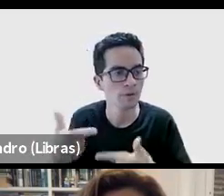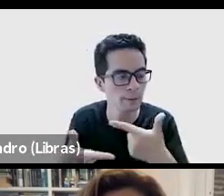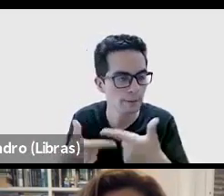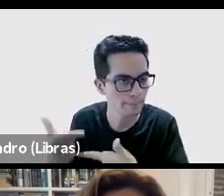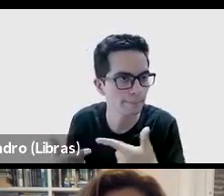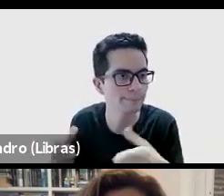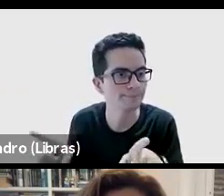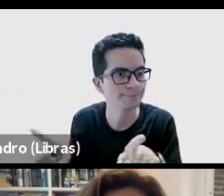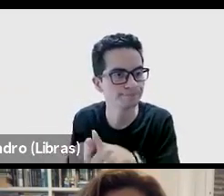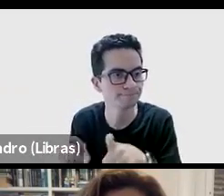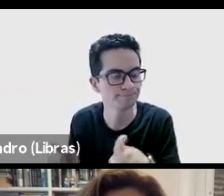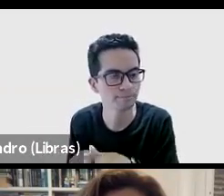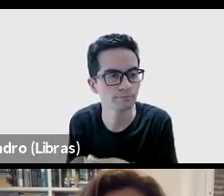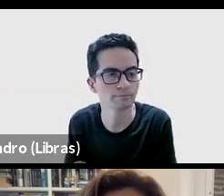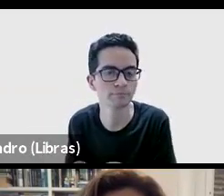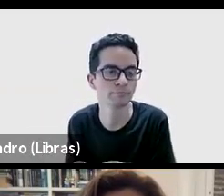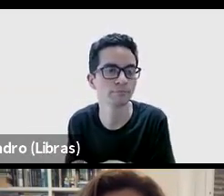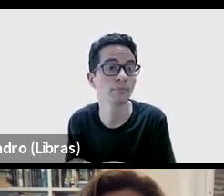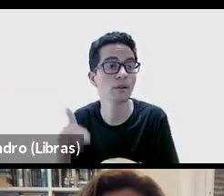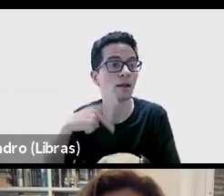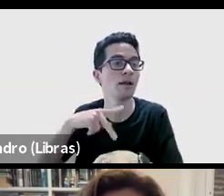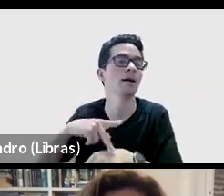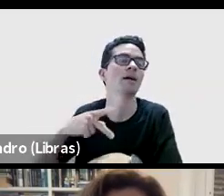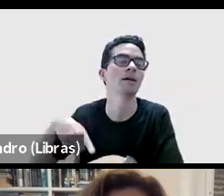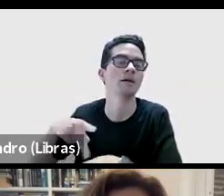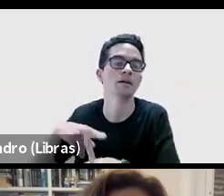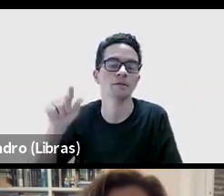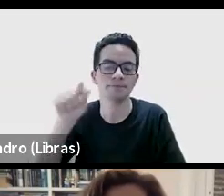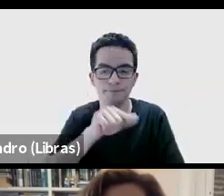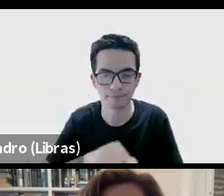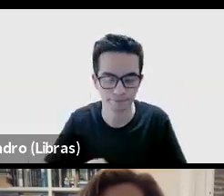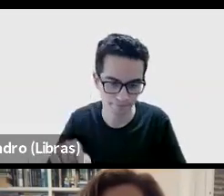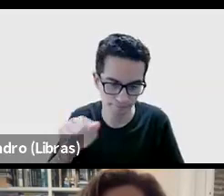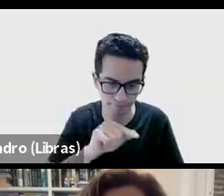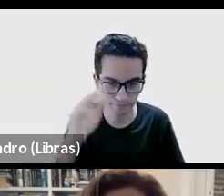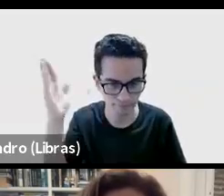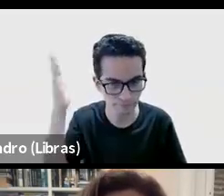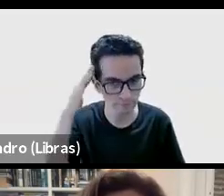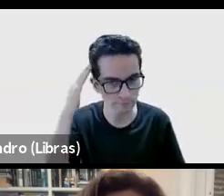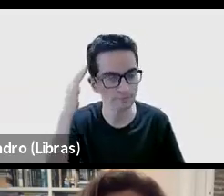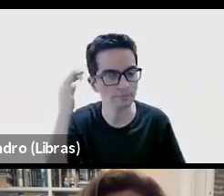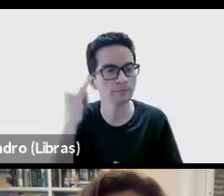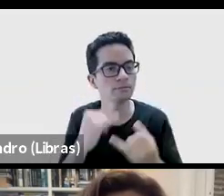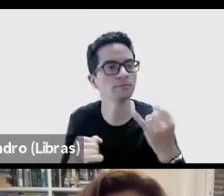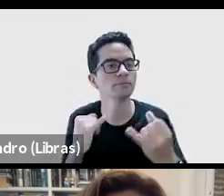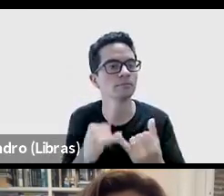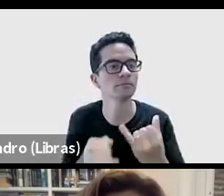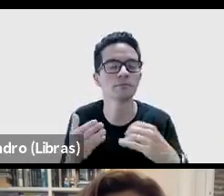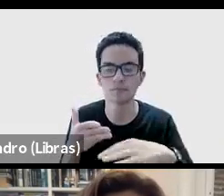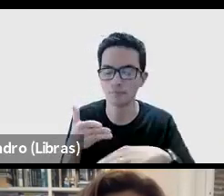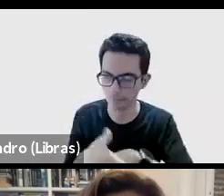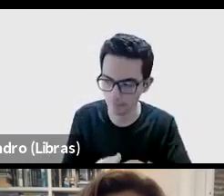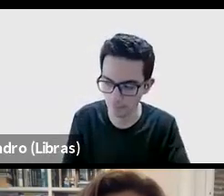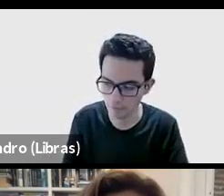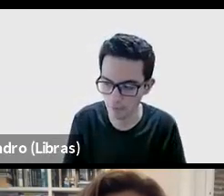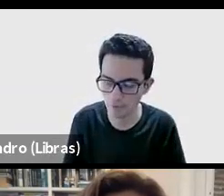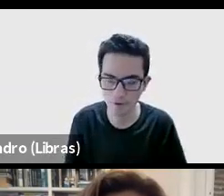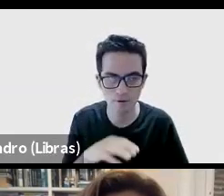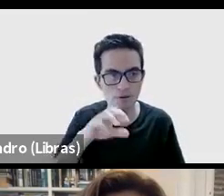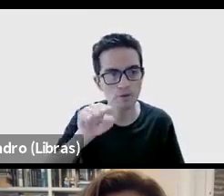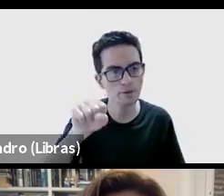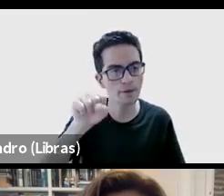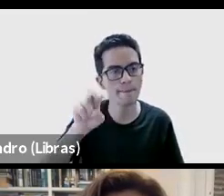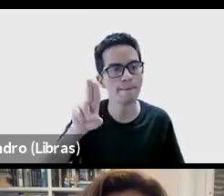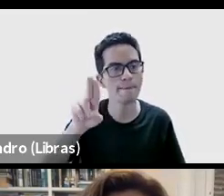né? E em outros países também houve processos similares de inserção, né, desses sujeitos. E isso,